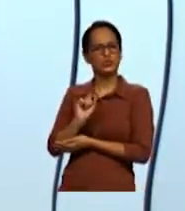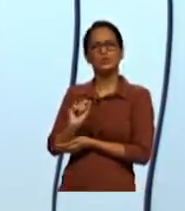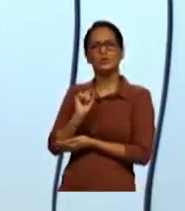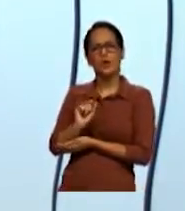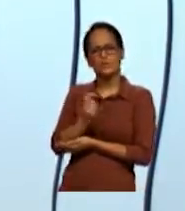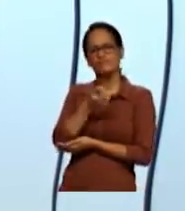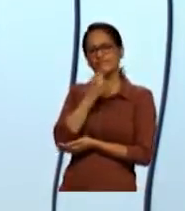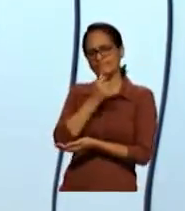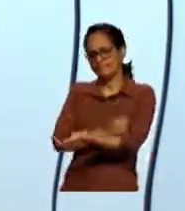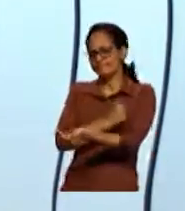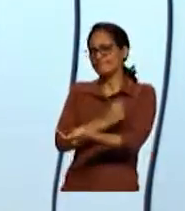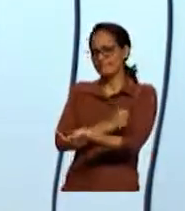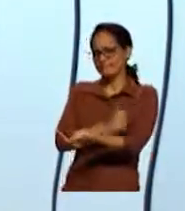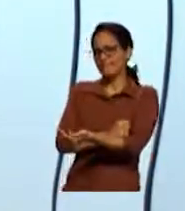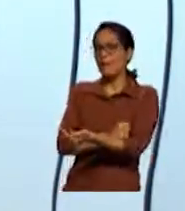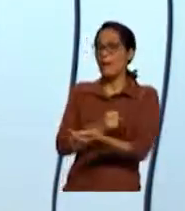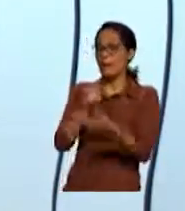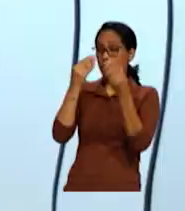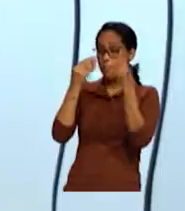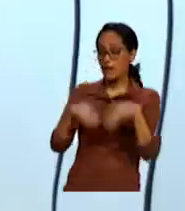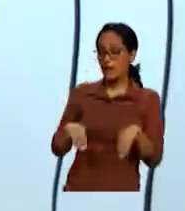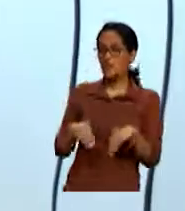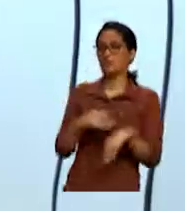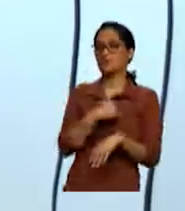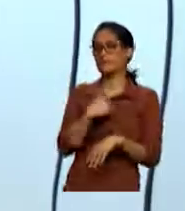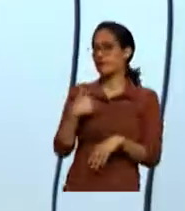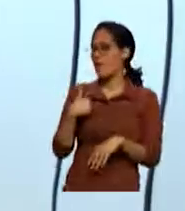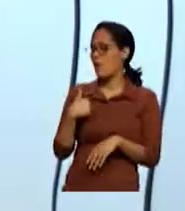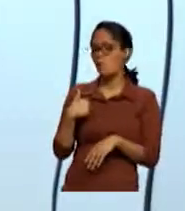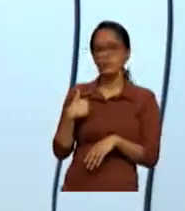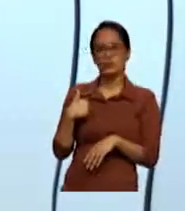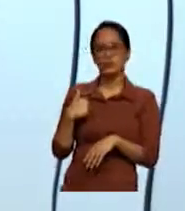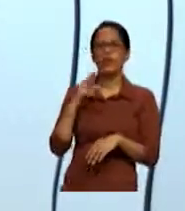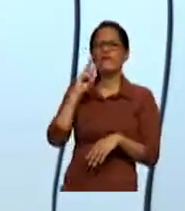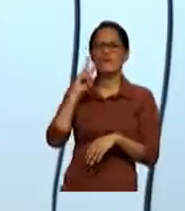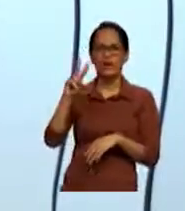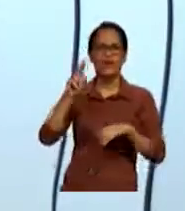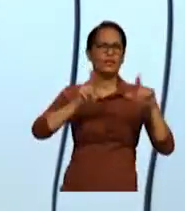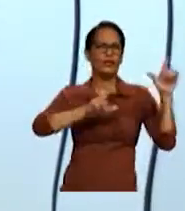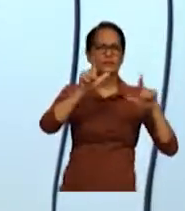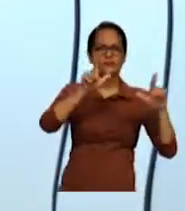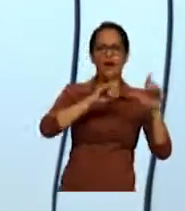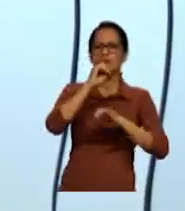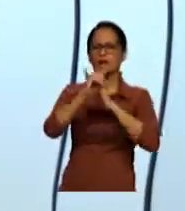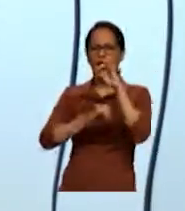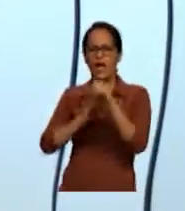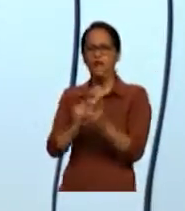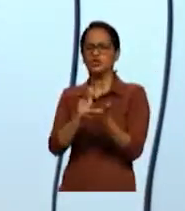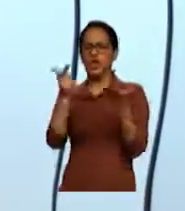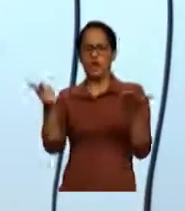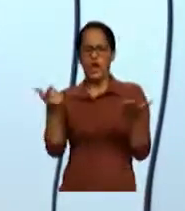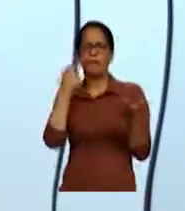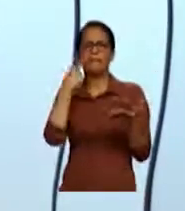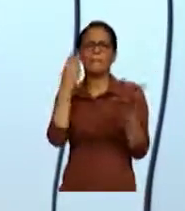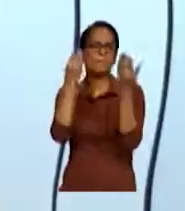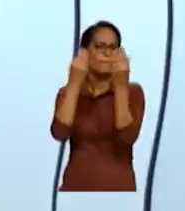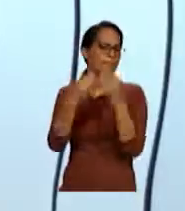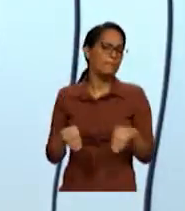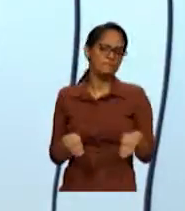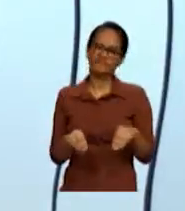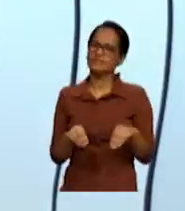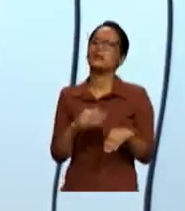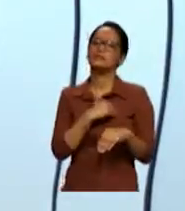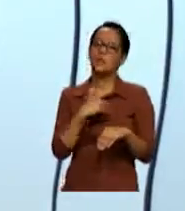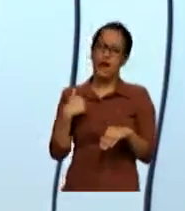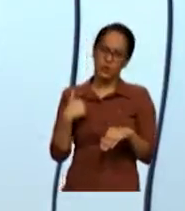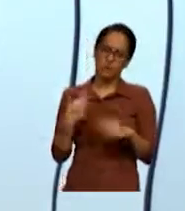à saúde. A gente vê isso completamente em jornais, revistas, internet. O prejuízo à saúde que isso